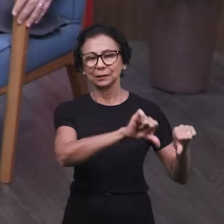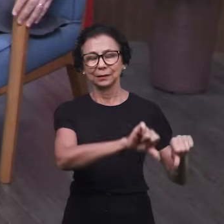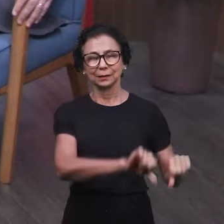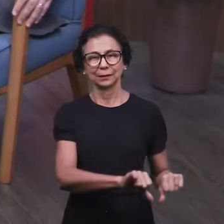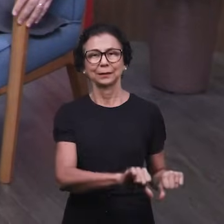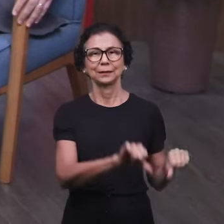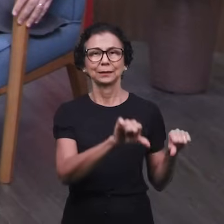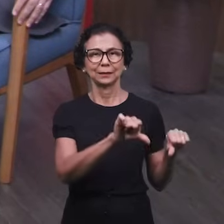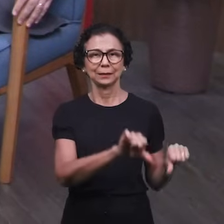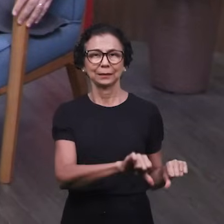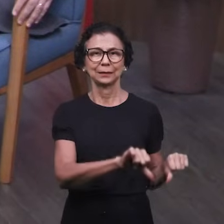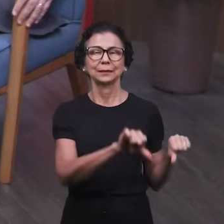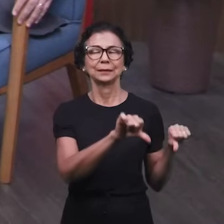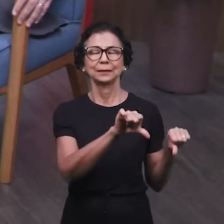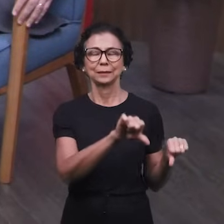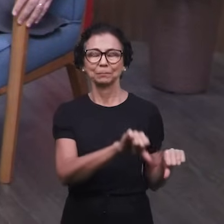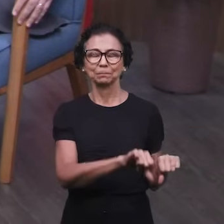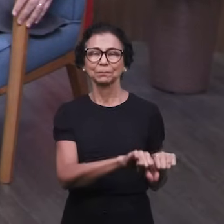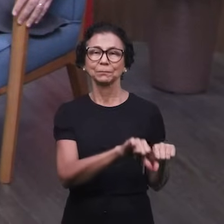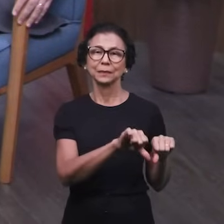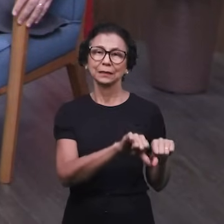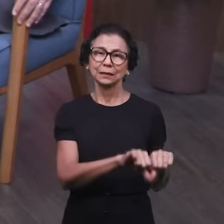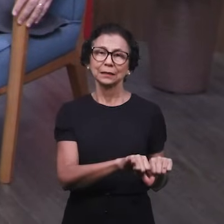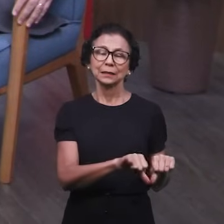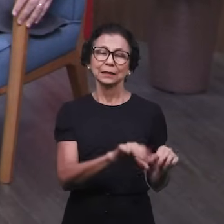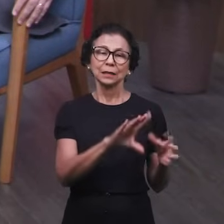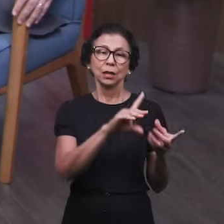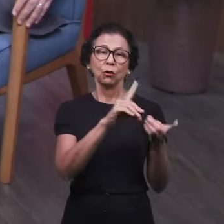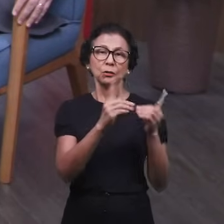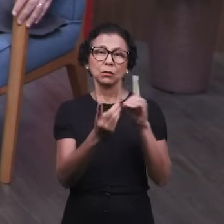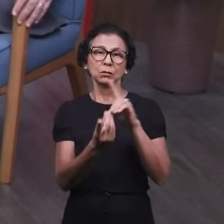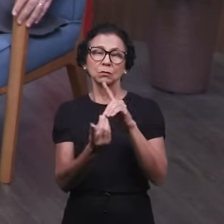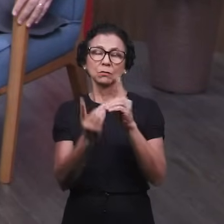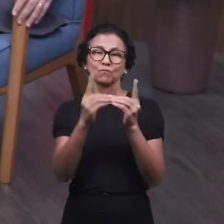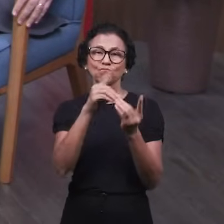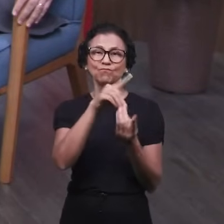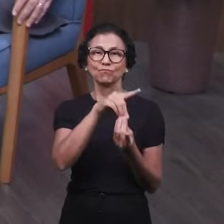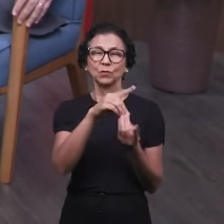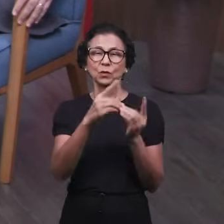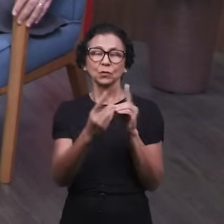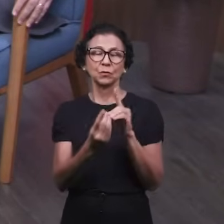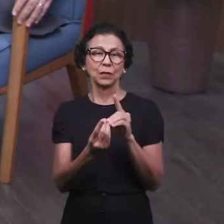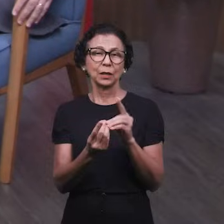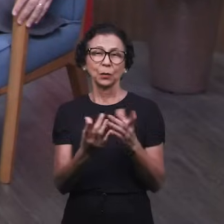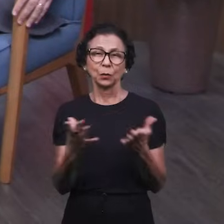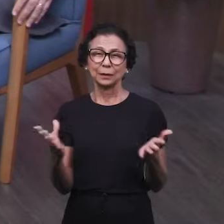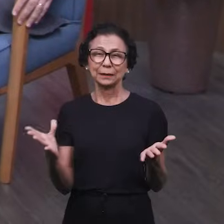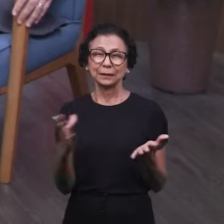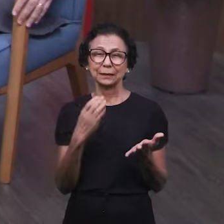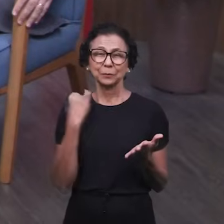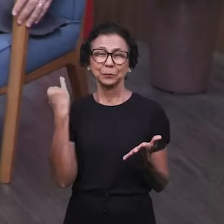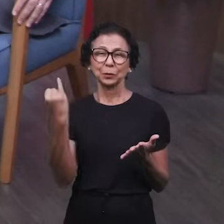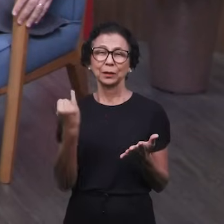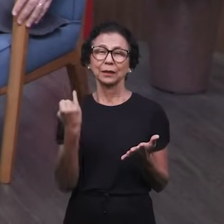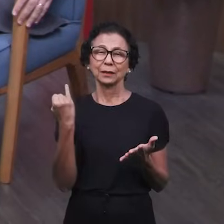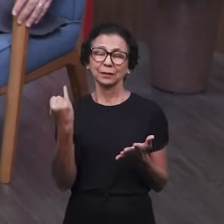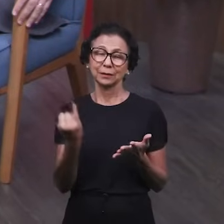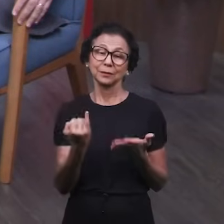crises. É um mundo que inverteu os valores mais